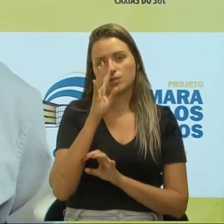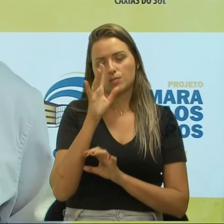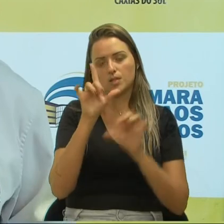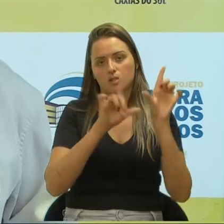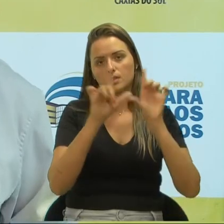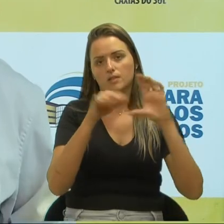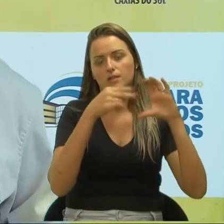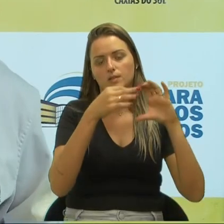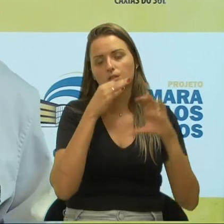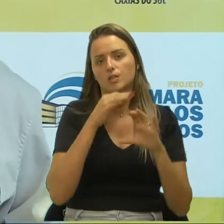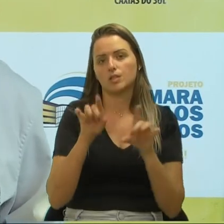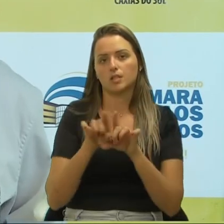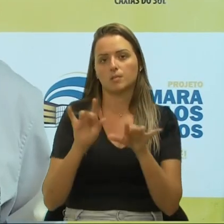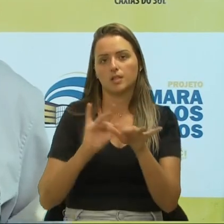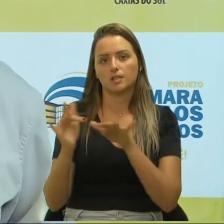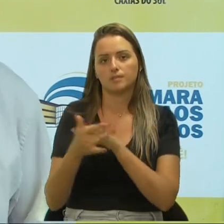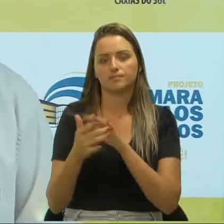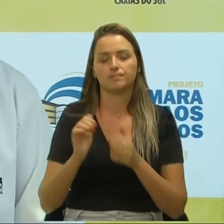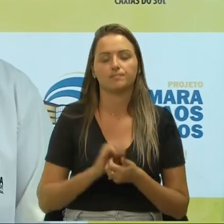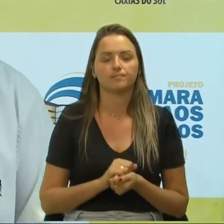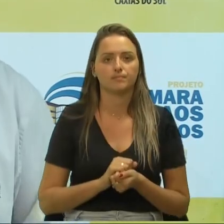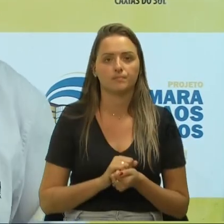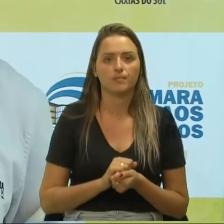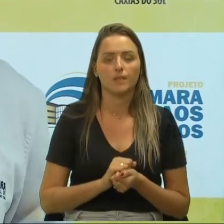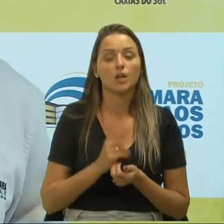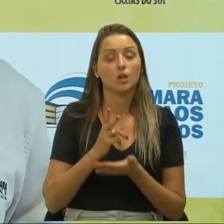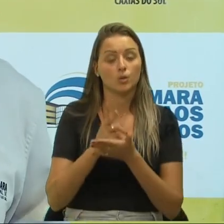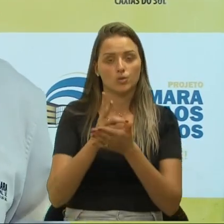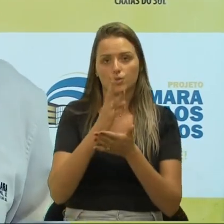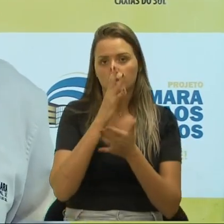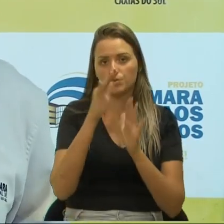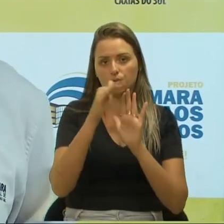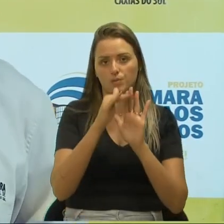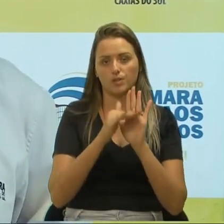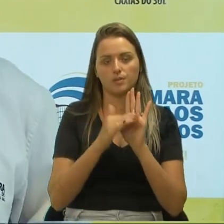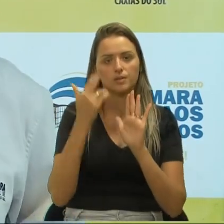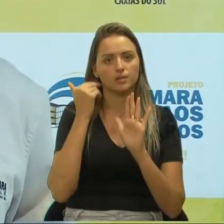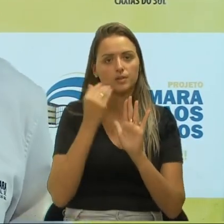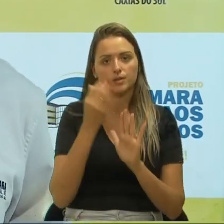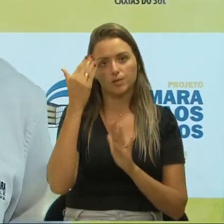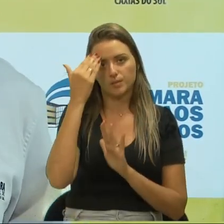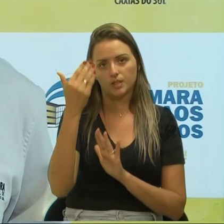Câmara Caxias e também através das nossas redes sociais. Fique com a nossa programação normal.